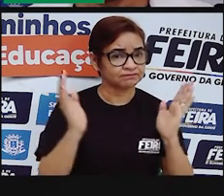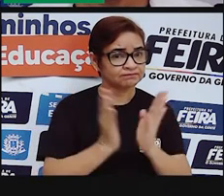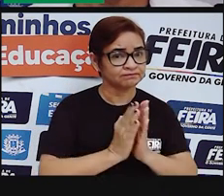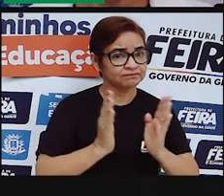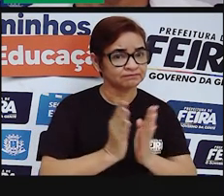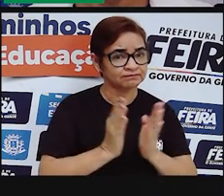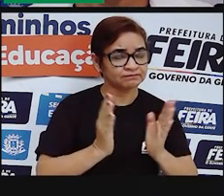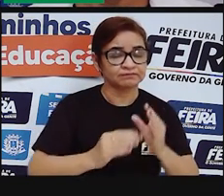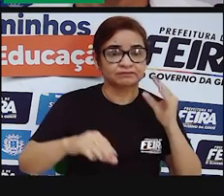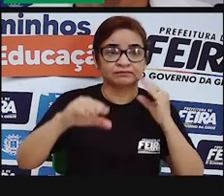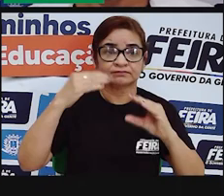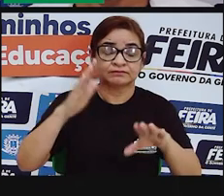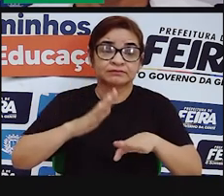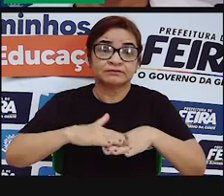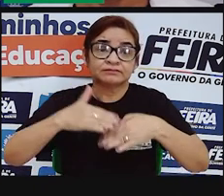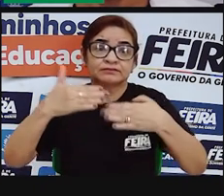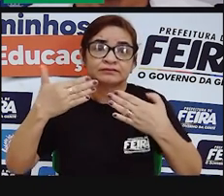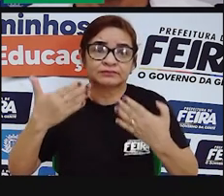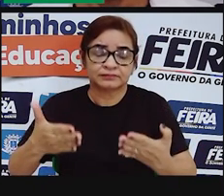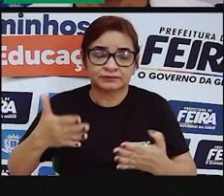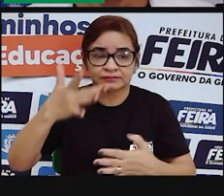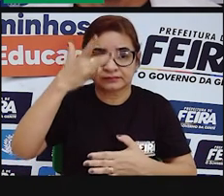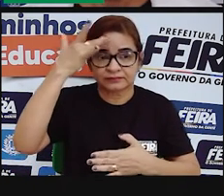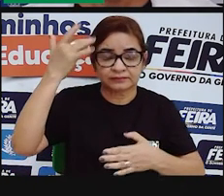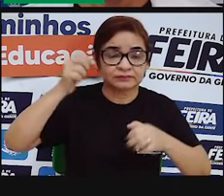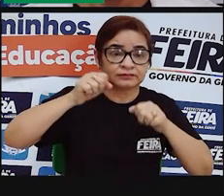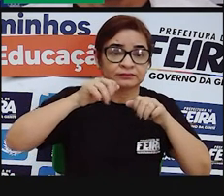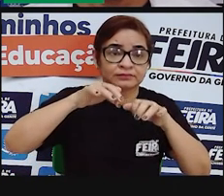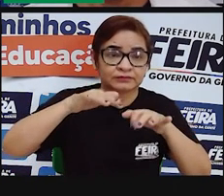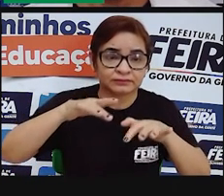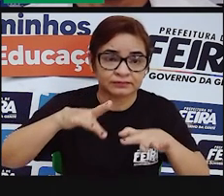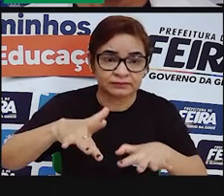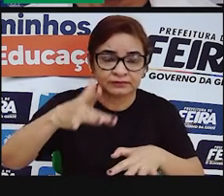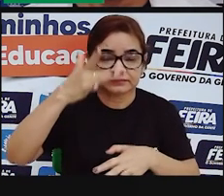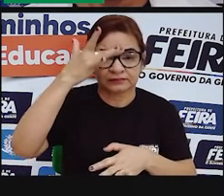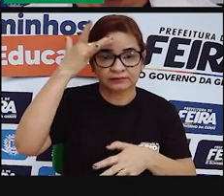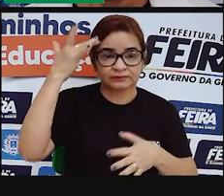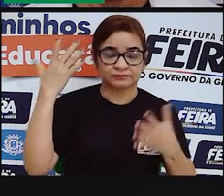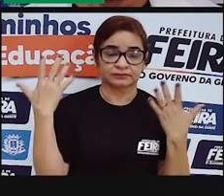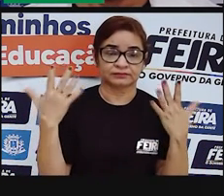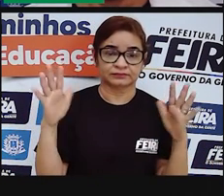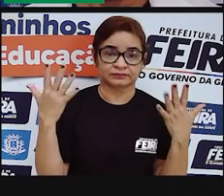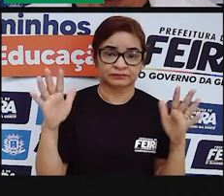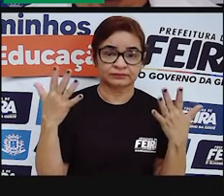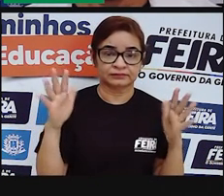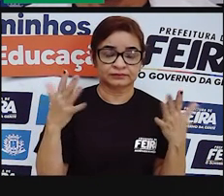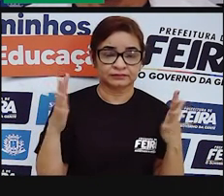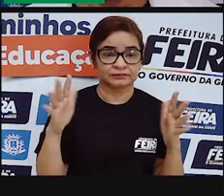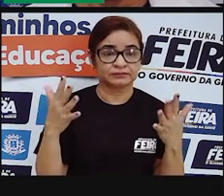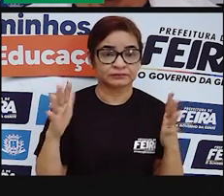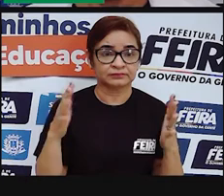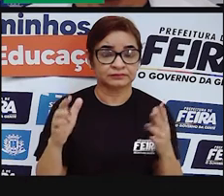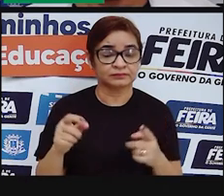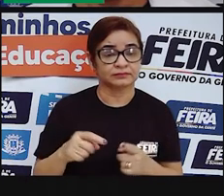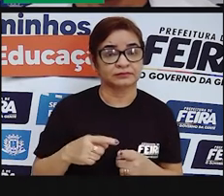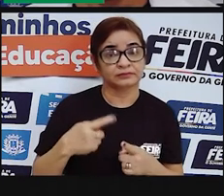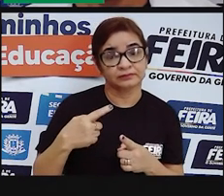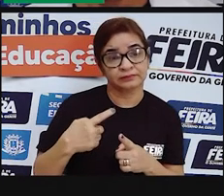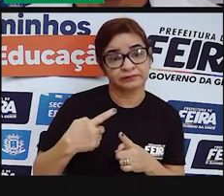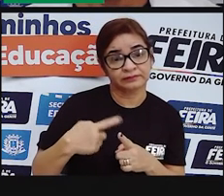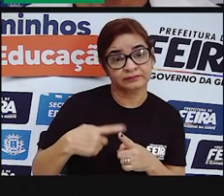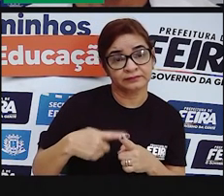pé aplaudia o cantor. Só que esse aplaudia, ele aparece no